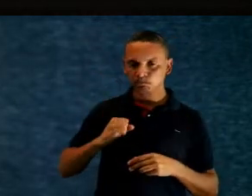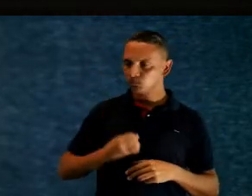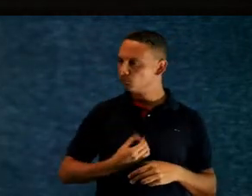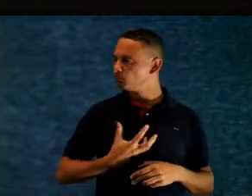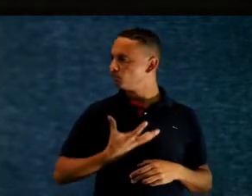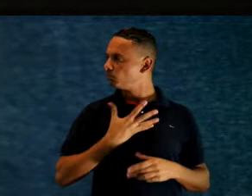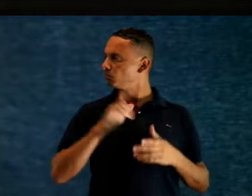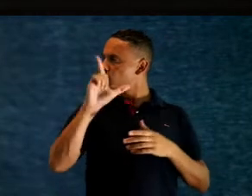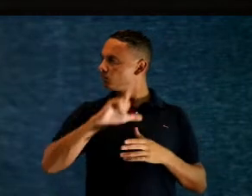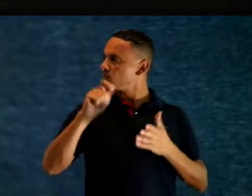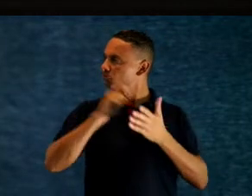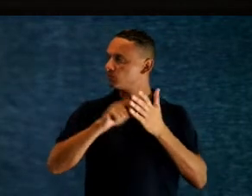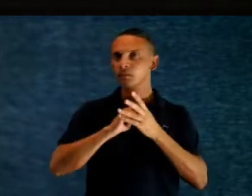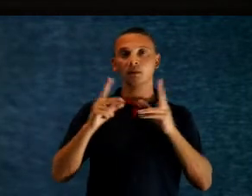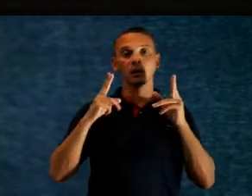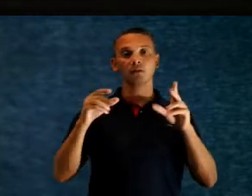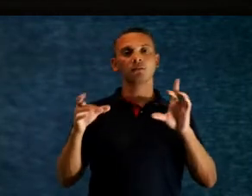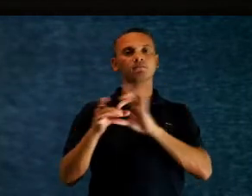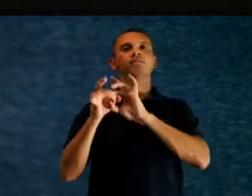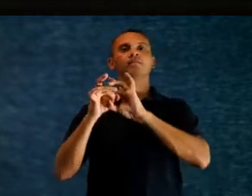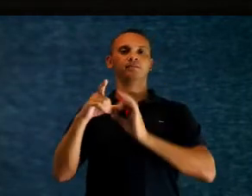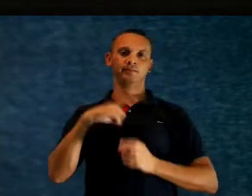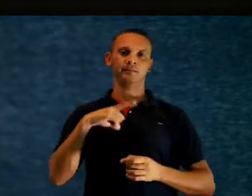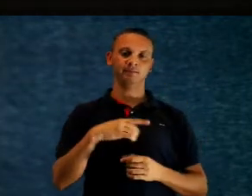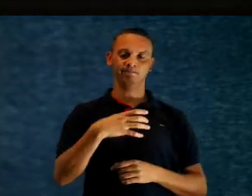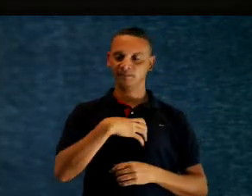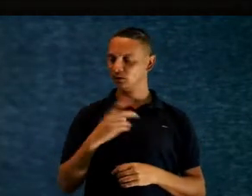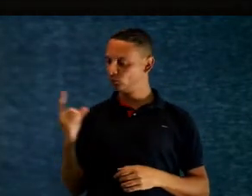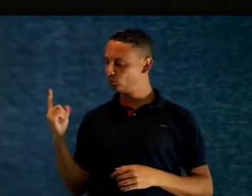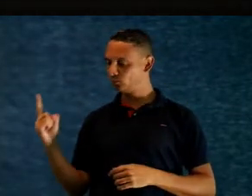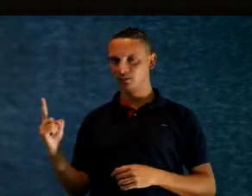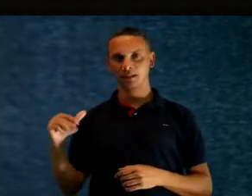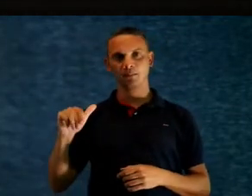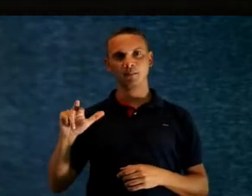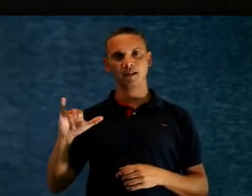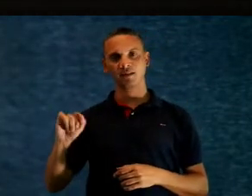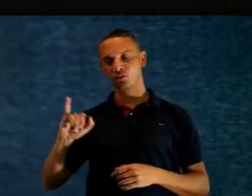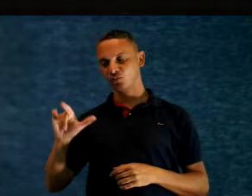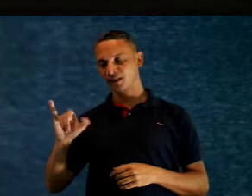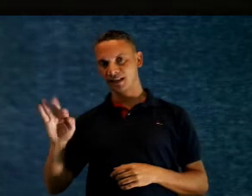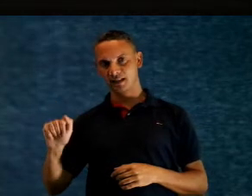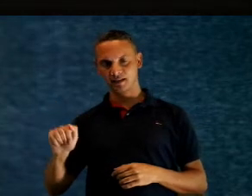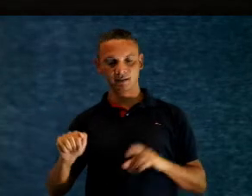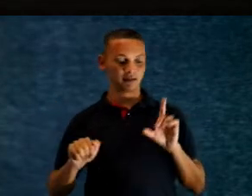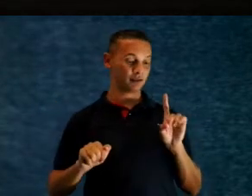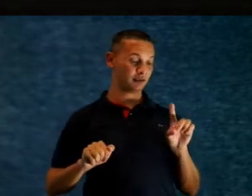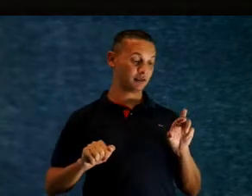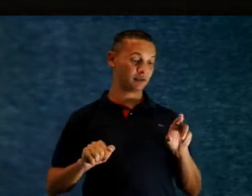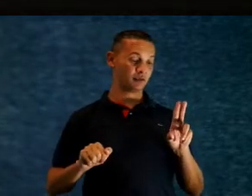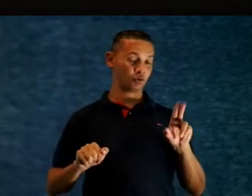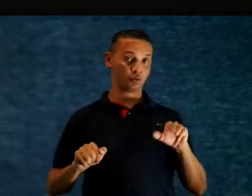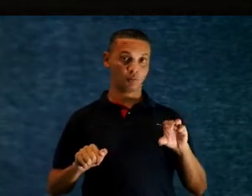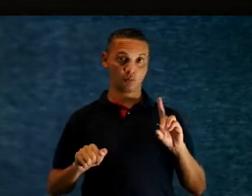também colegas, eles eram oficiais do mesmo ofício, né? Eles eram profissionais que exerciam aquela